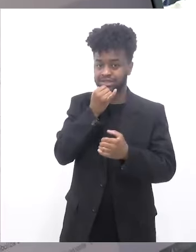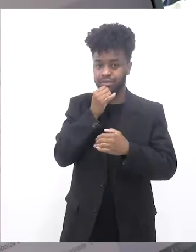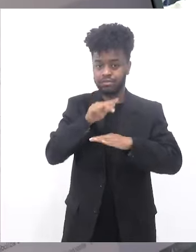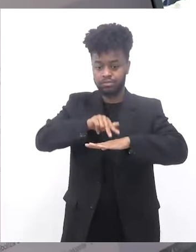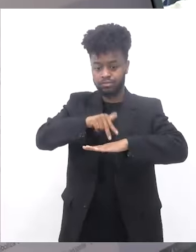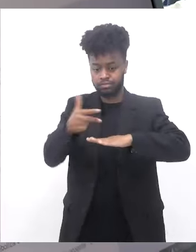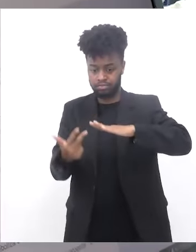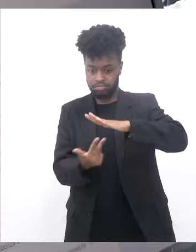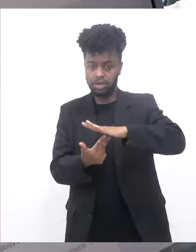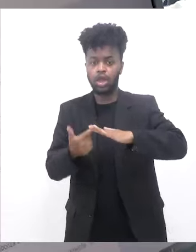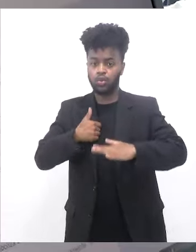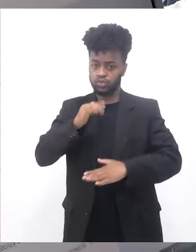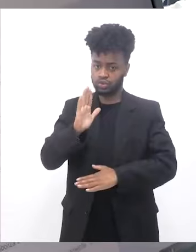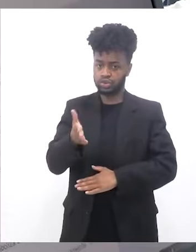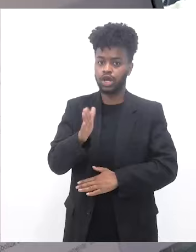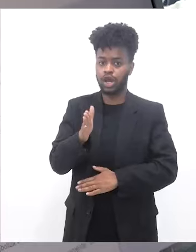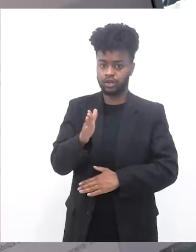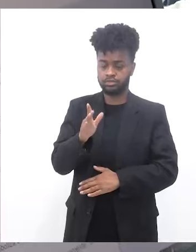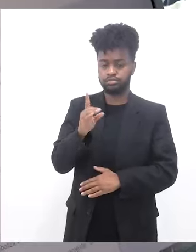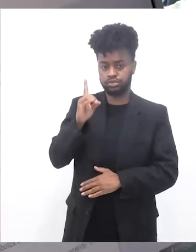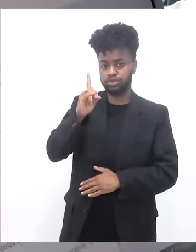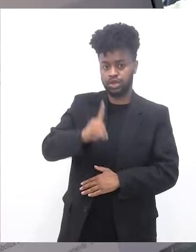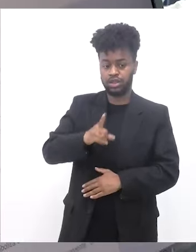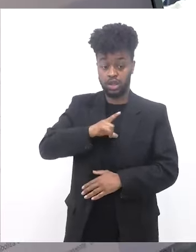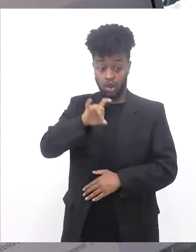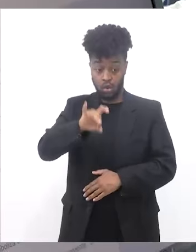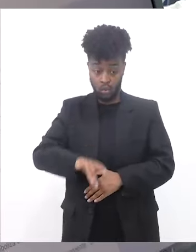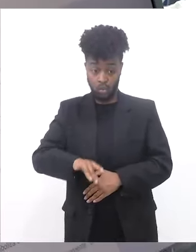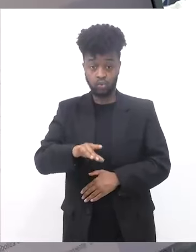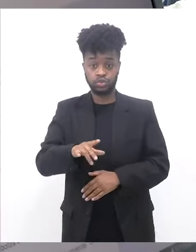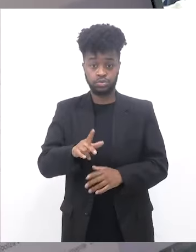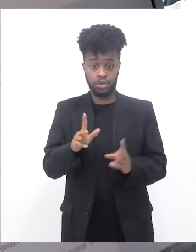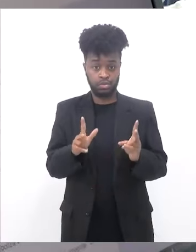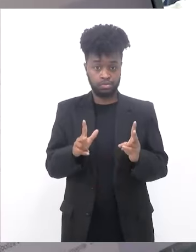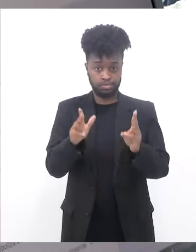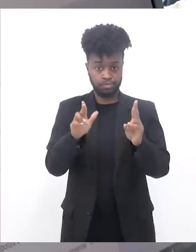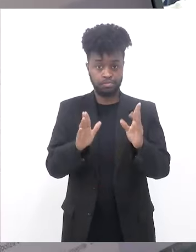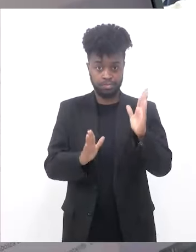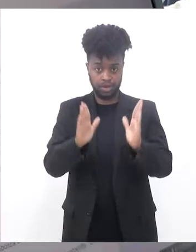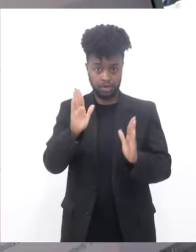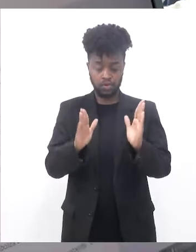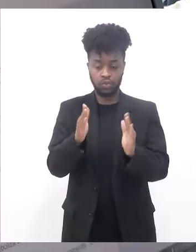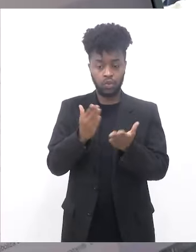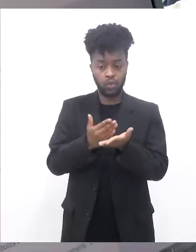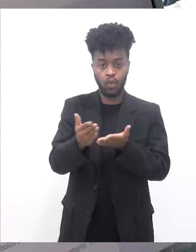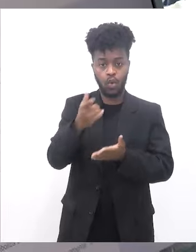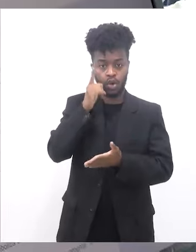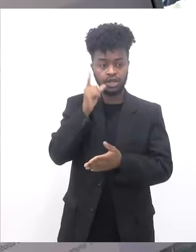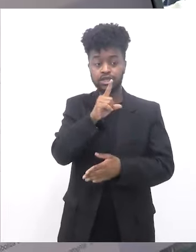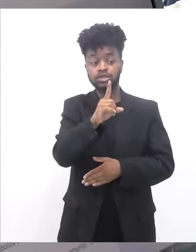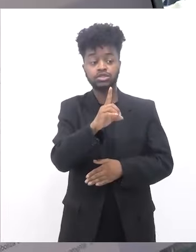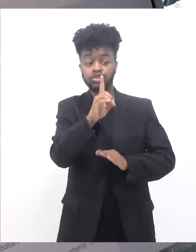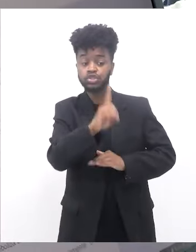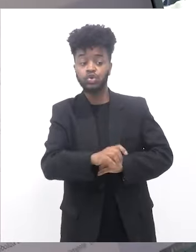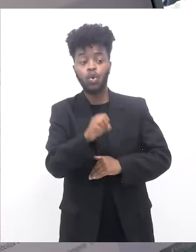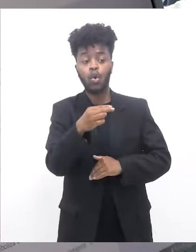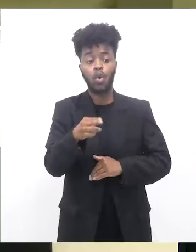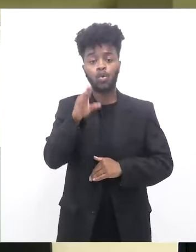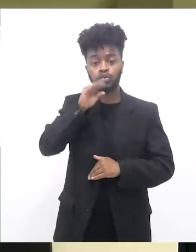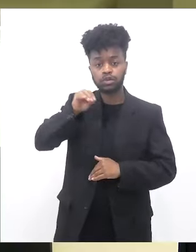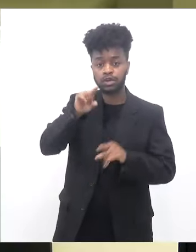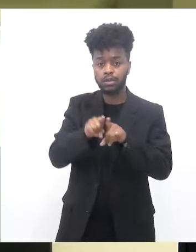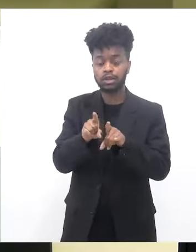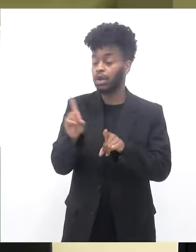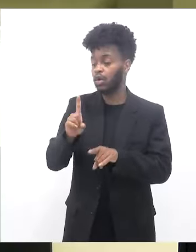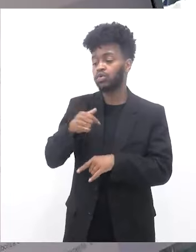maior, como Stranger Things, que eu já dirigi, aliás, a quinta última temporada agora estreou ontem. Você só dirigiu ou dublou